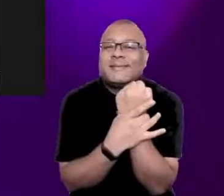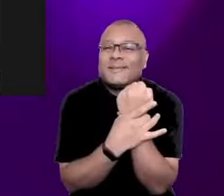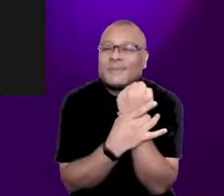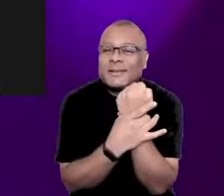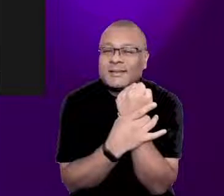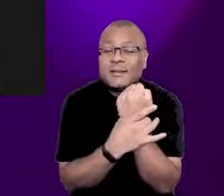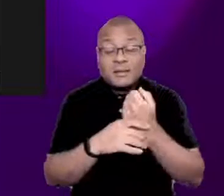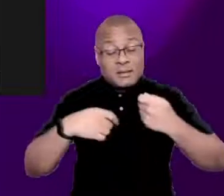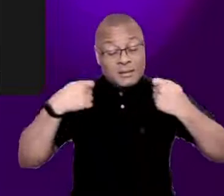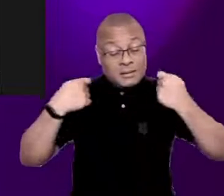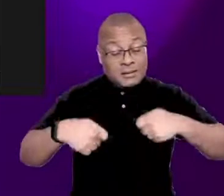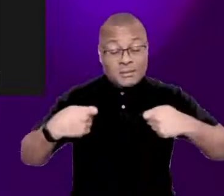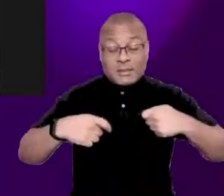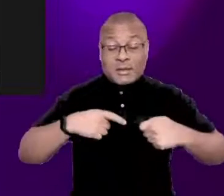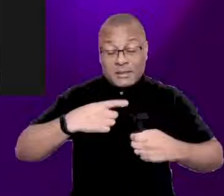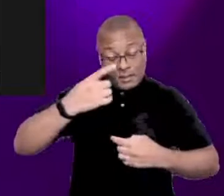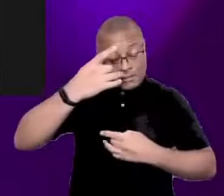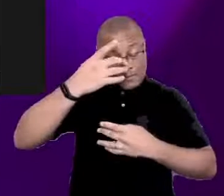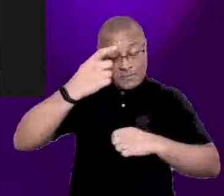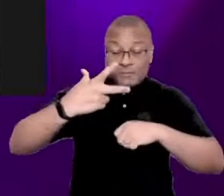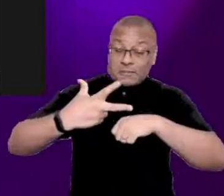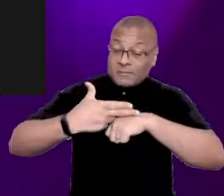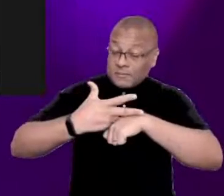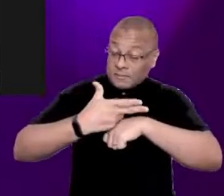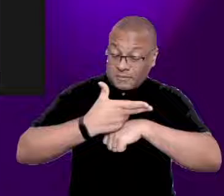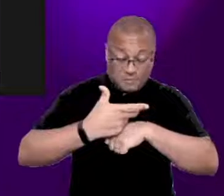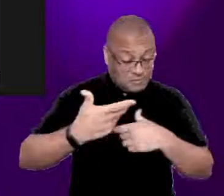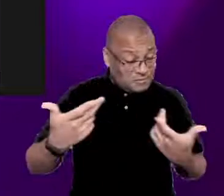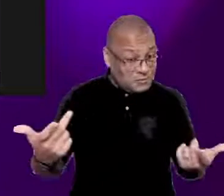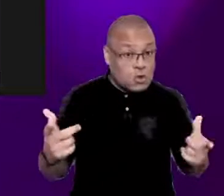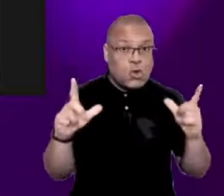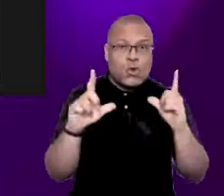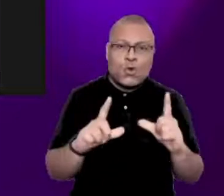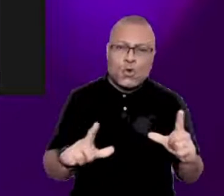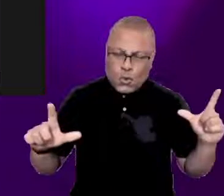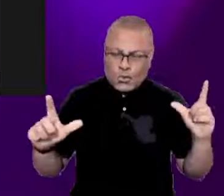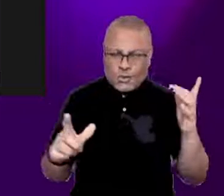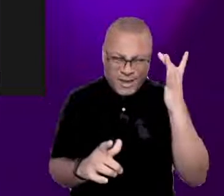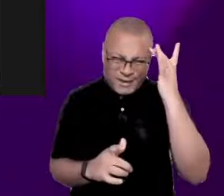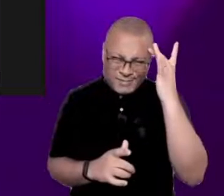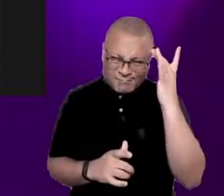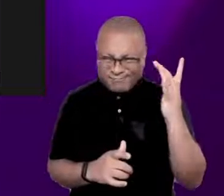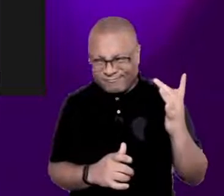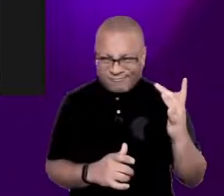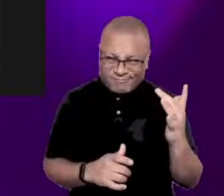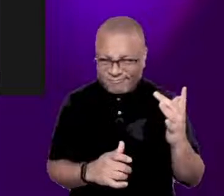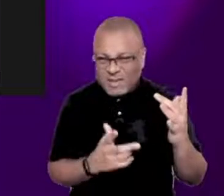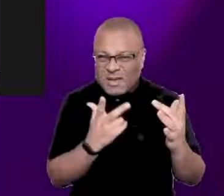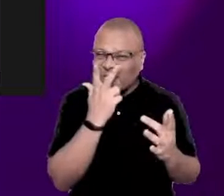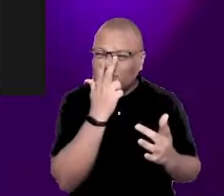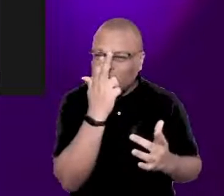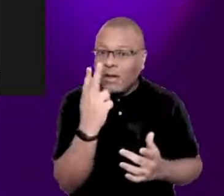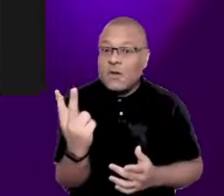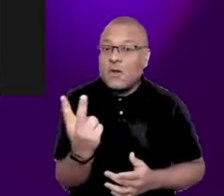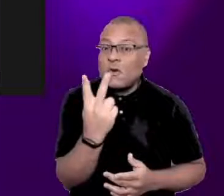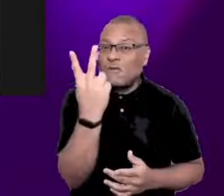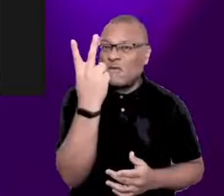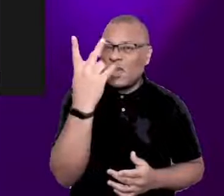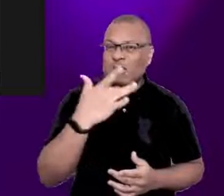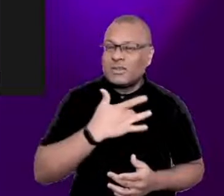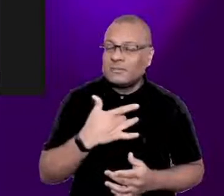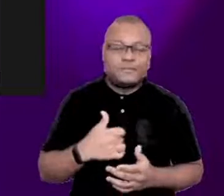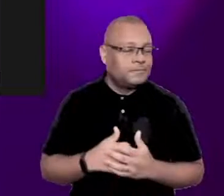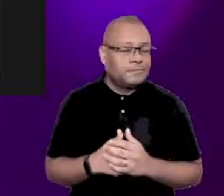nós precisamos sim ter eficiência clínica. O que nós não podemos é achar que eficiência clínica é sinônimo de valor em saúde.